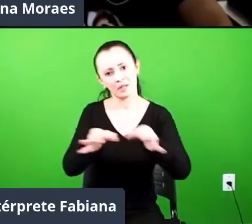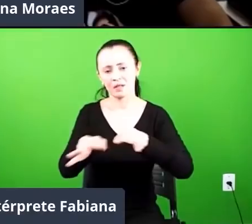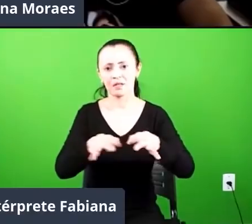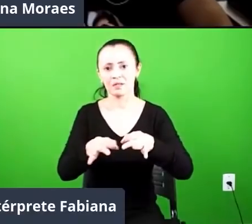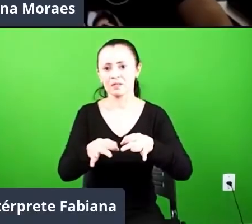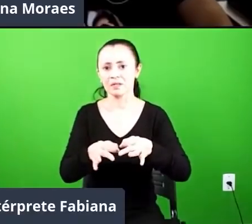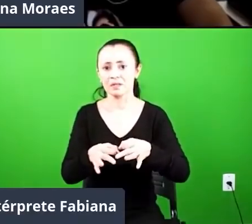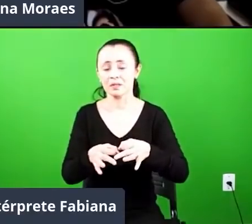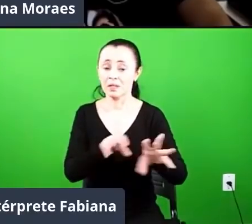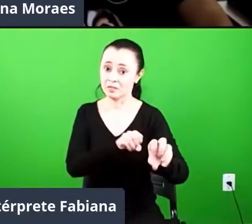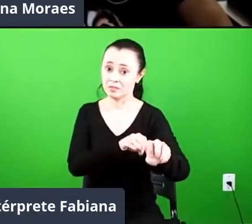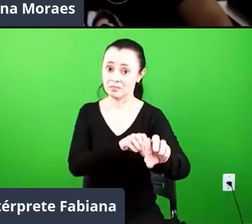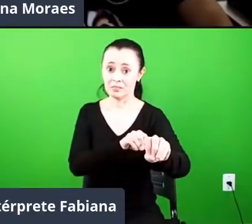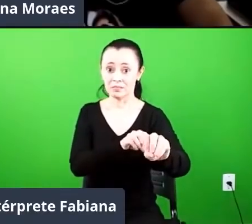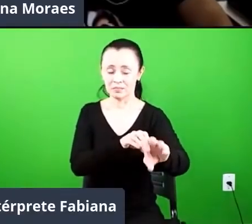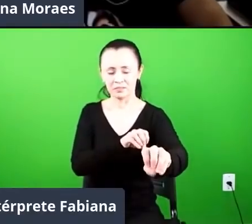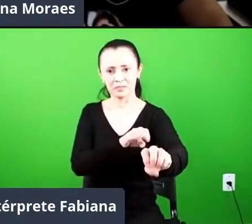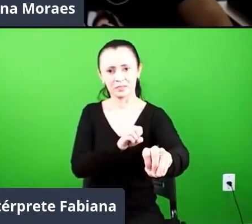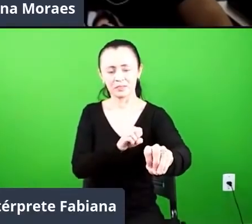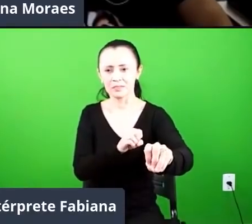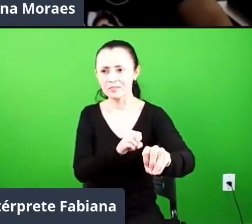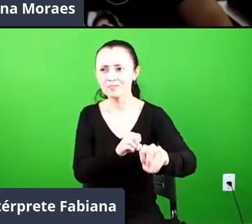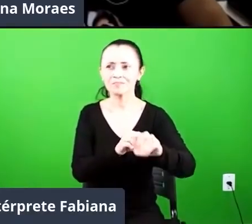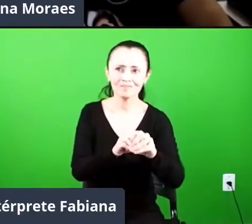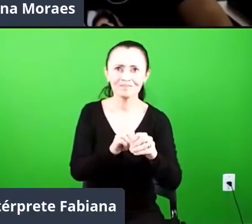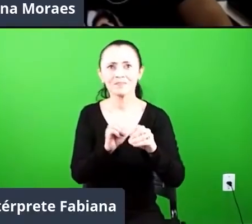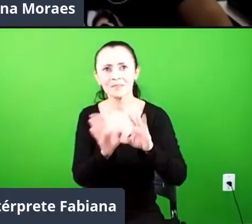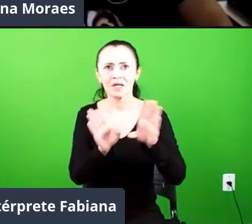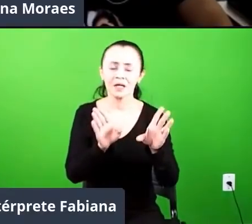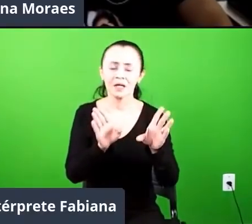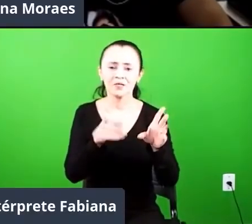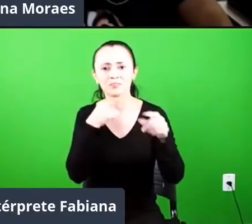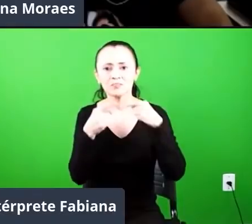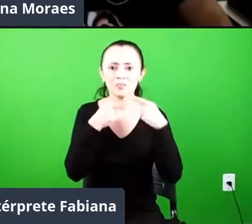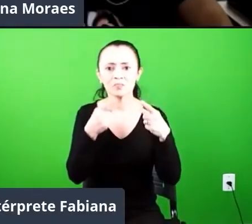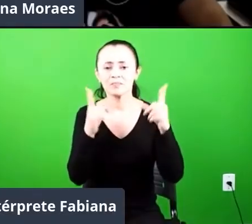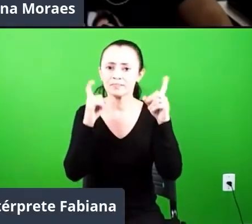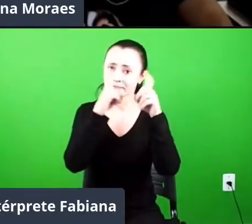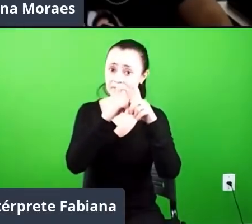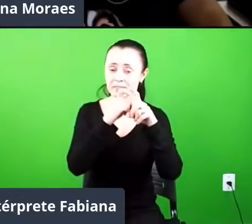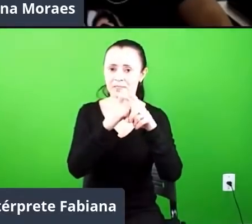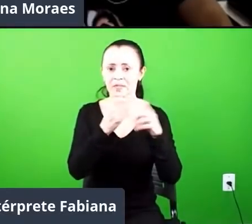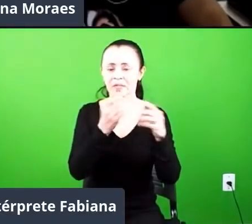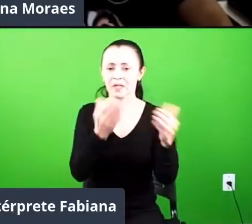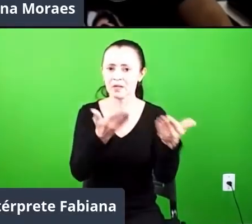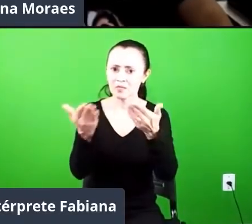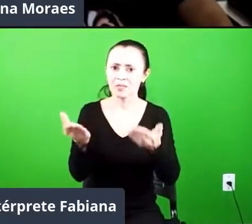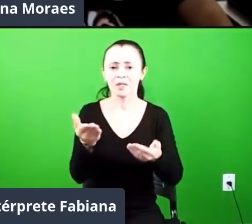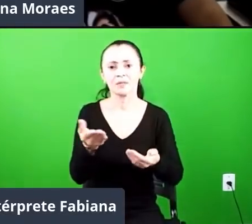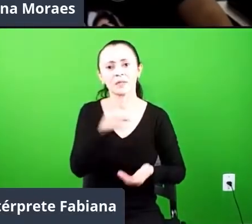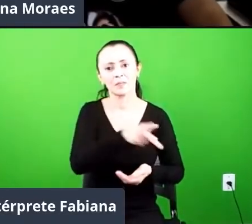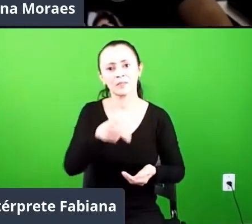ensino remoto, a gente consegue visualizar muito bem, né? Essa discussão de uberização, cabe ressaltar que a professora Selma Venco, ela vem discutindo